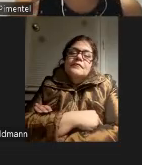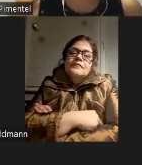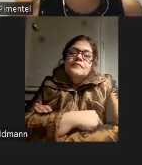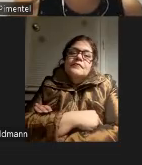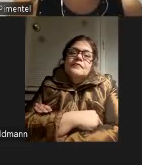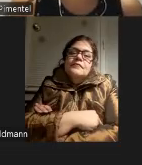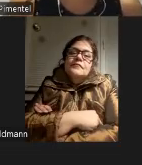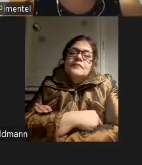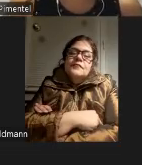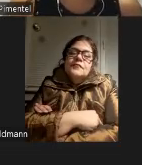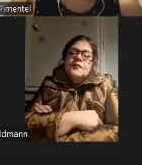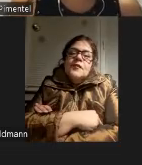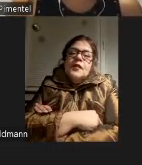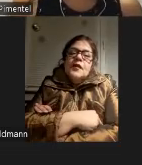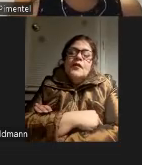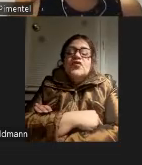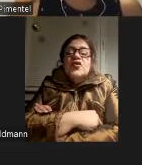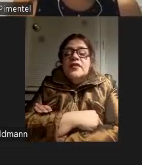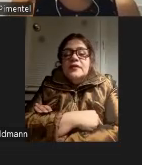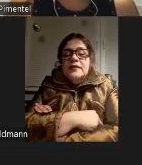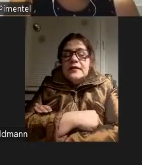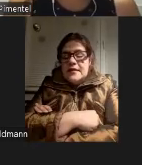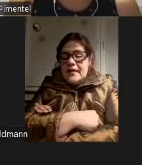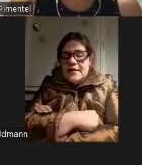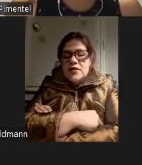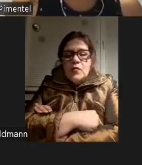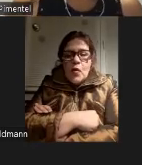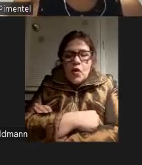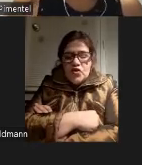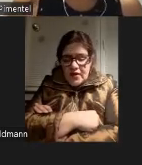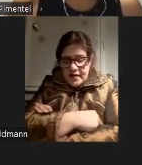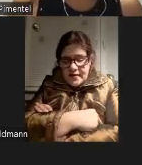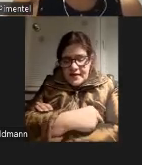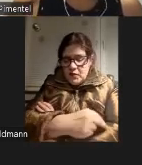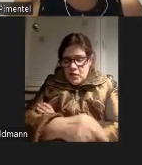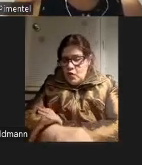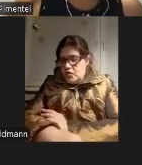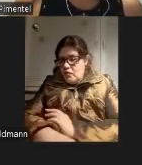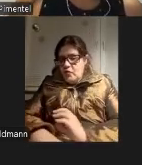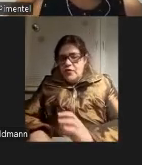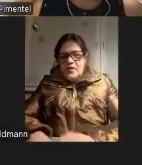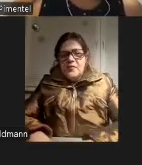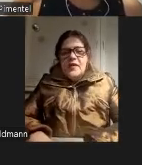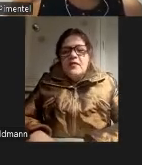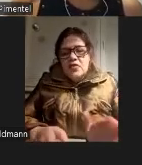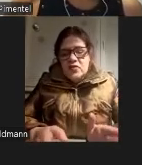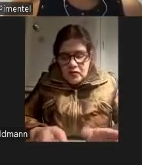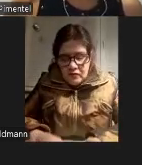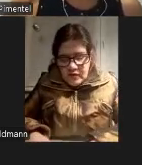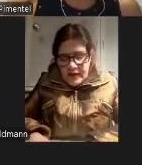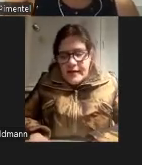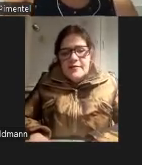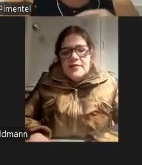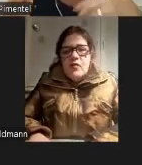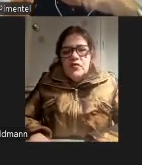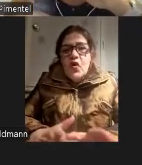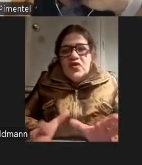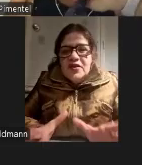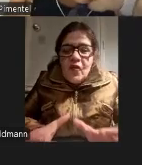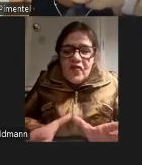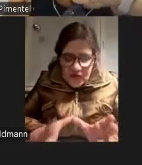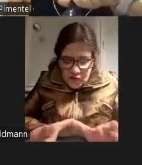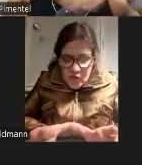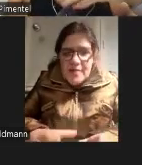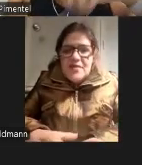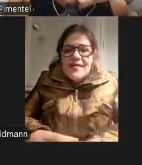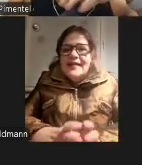falar alguma coisa aí sobre. Eu acho que diante da ciência exposta, né, que eu gosto muito também, eu acho que todo mundo que é da área de saúde gosta